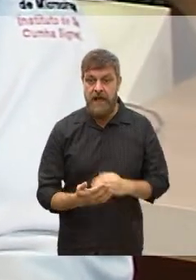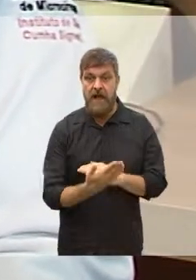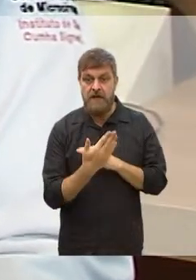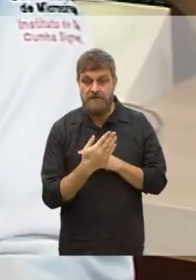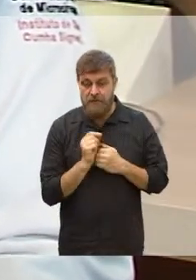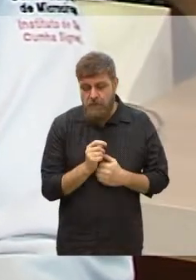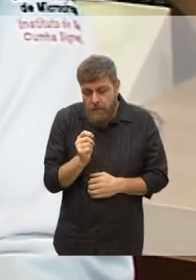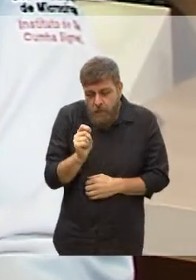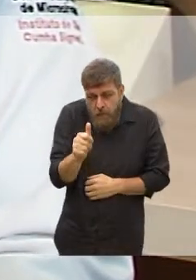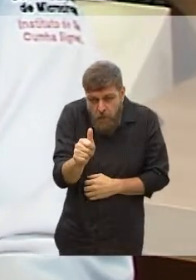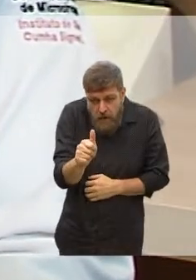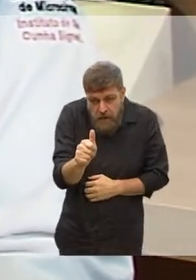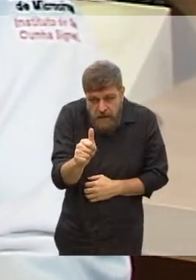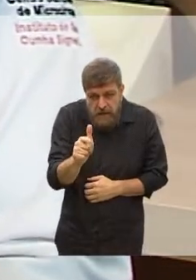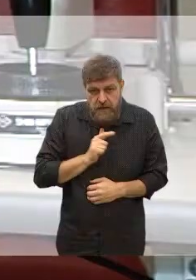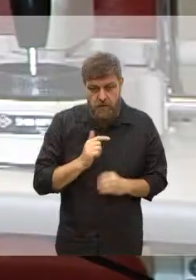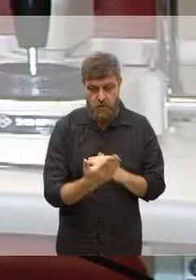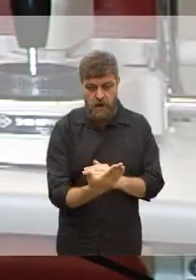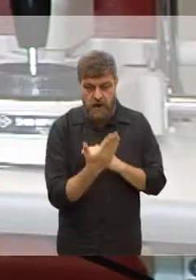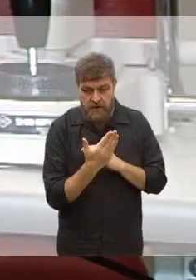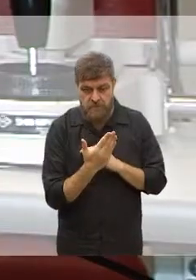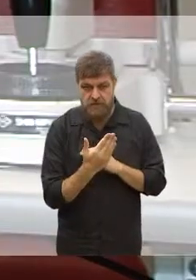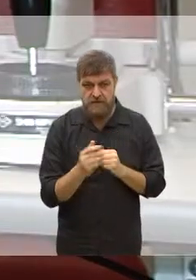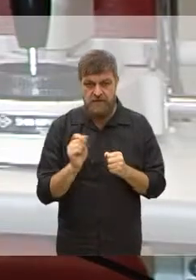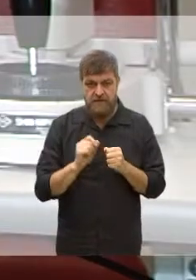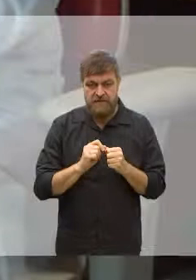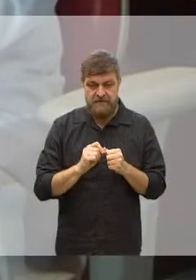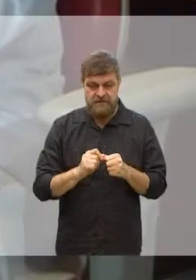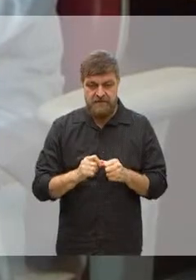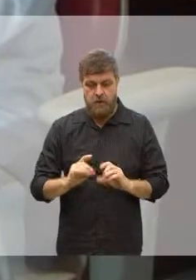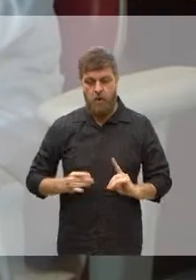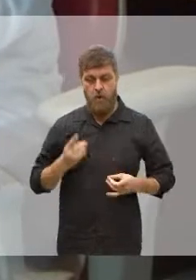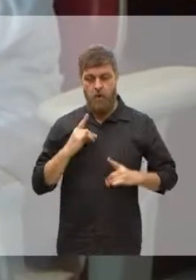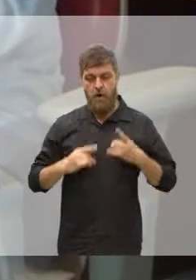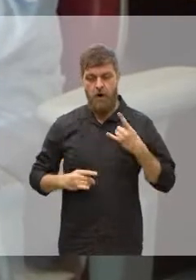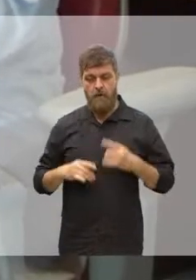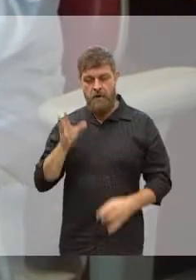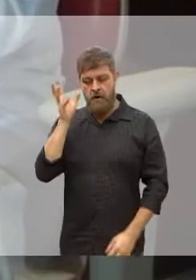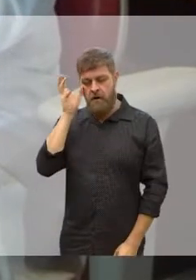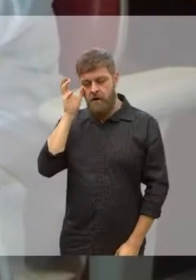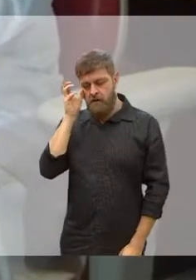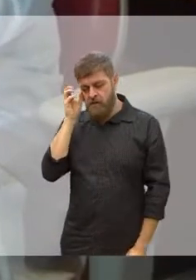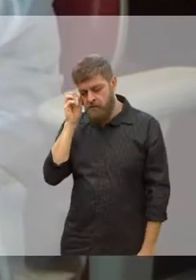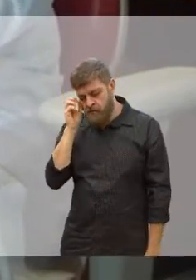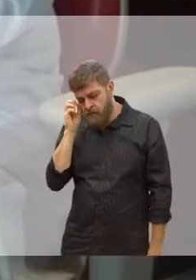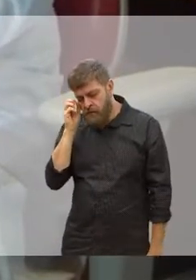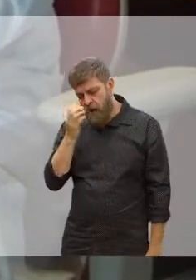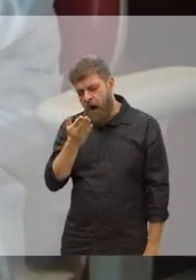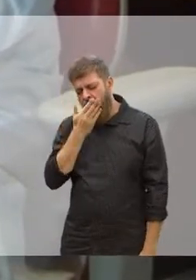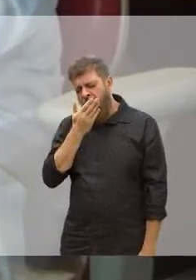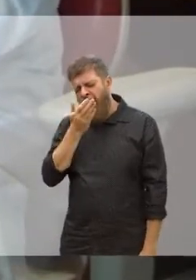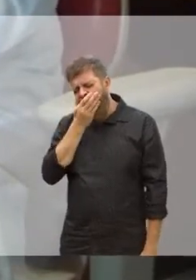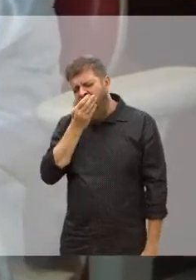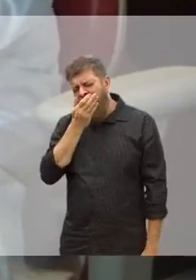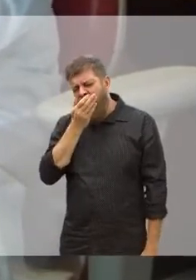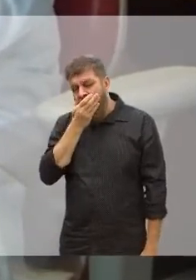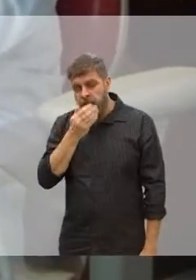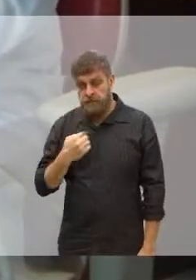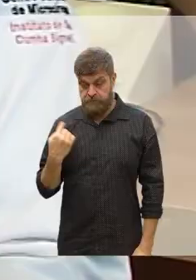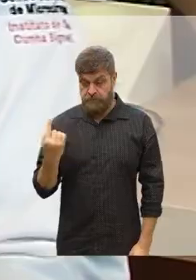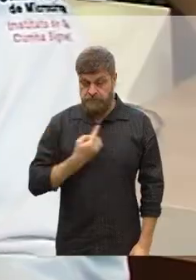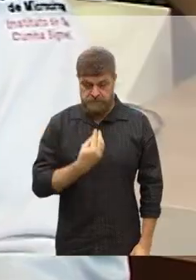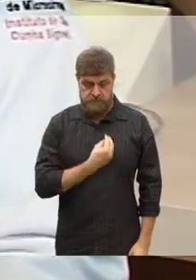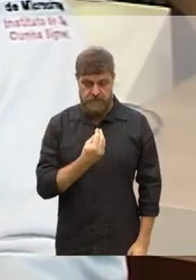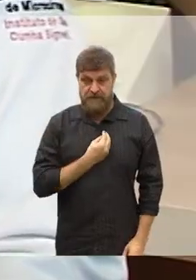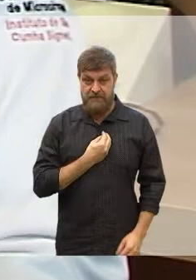Essa fração, ela favorece a liberação da melatonina. Então, quando nós estamos num ciclo normal de